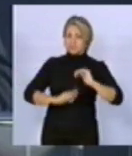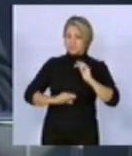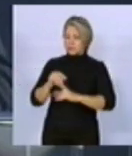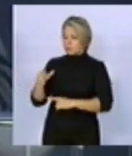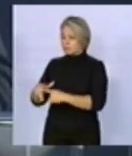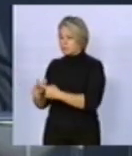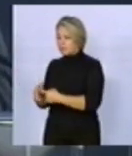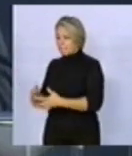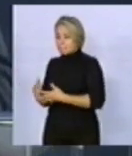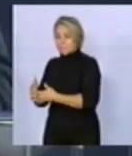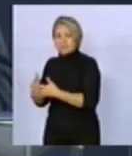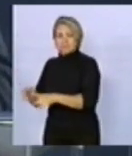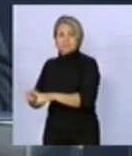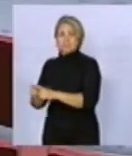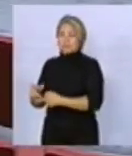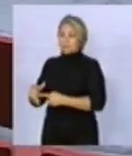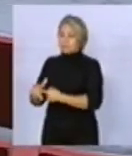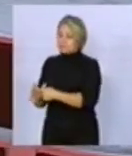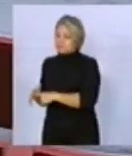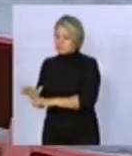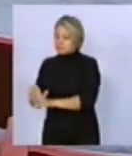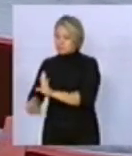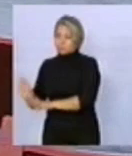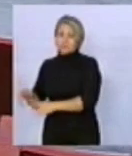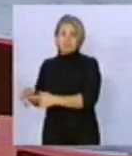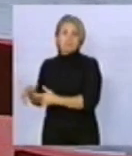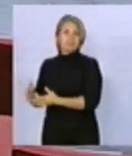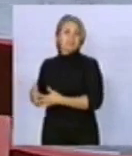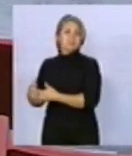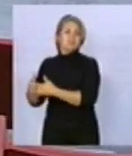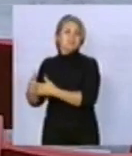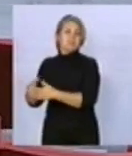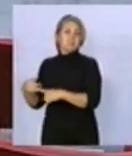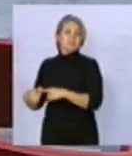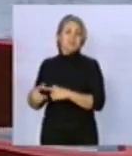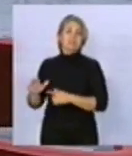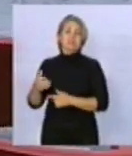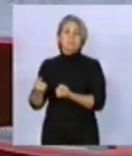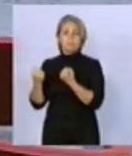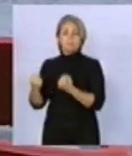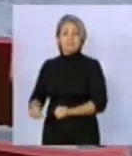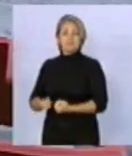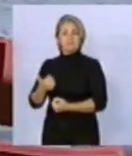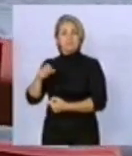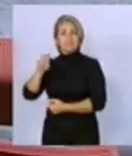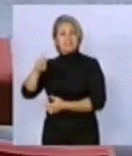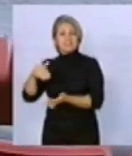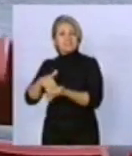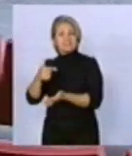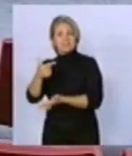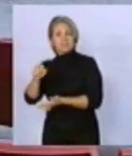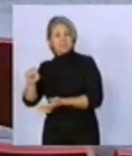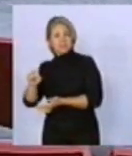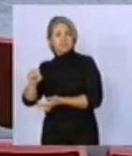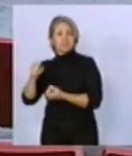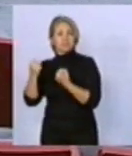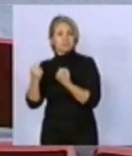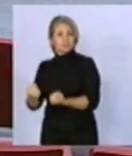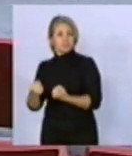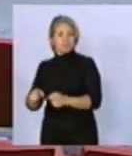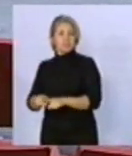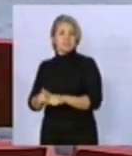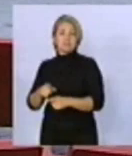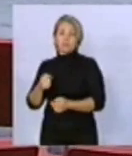e para manutenção das máquinas porque essas máquinas que chegam a pesar de 15 a 20 toneladas custam quase um milhão de reais são